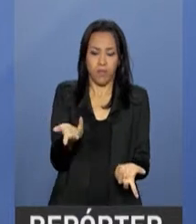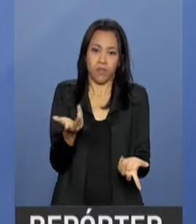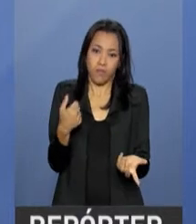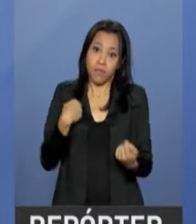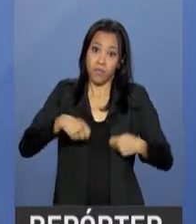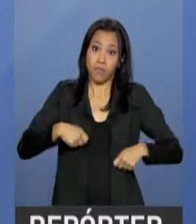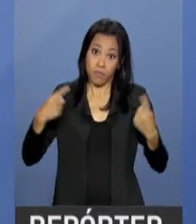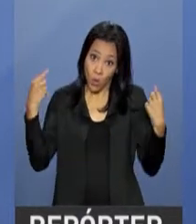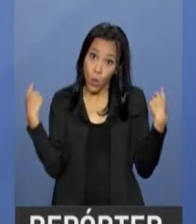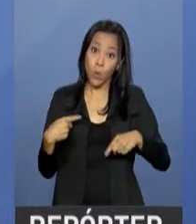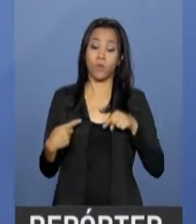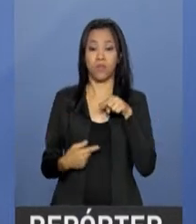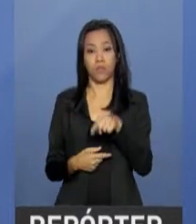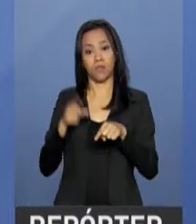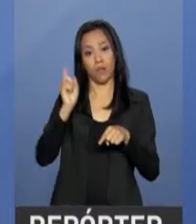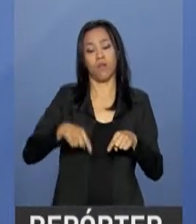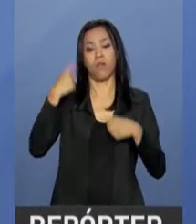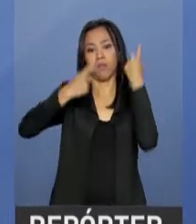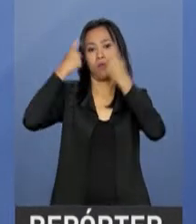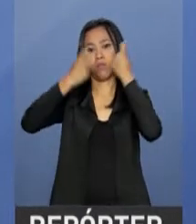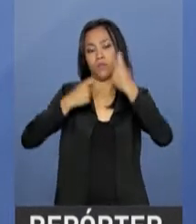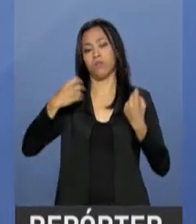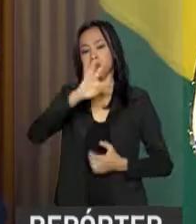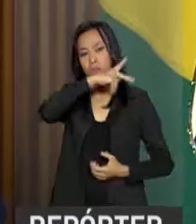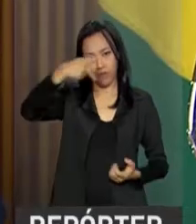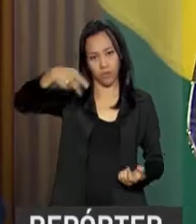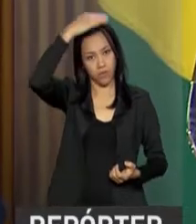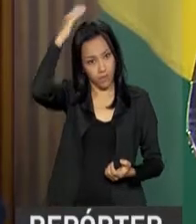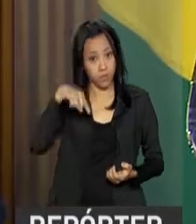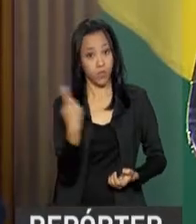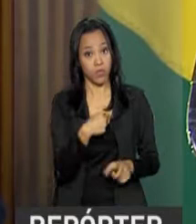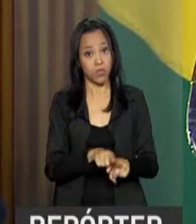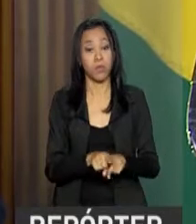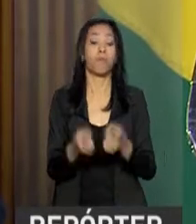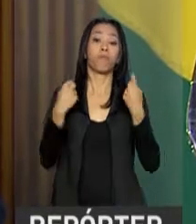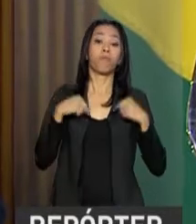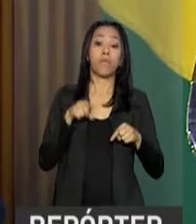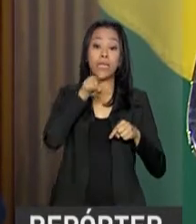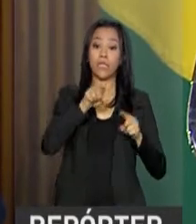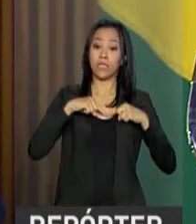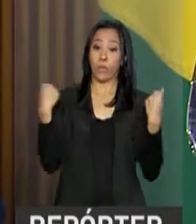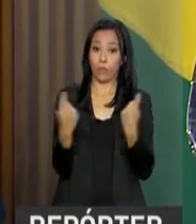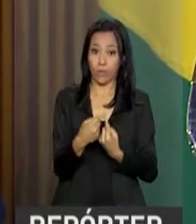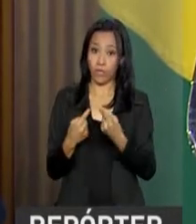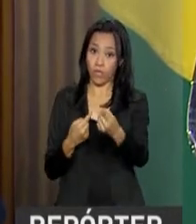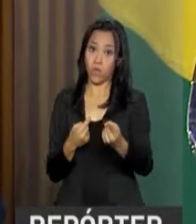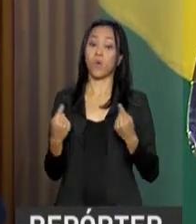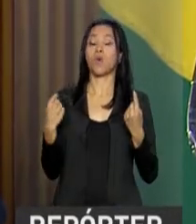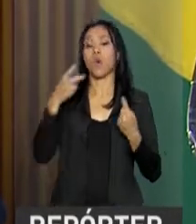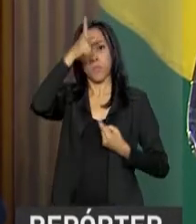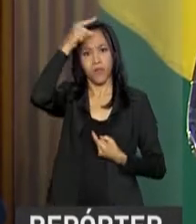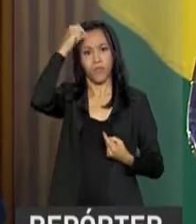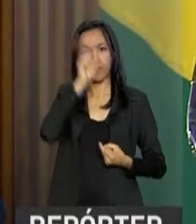é uma preocupação do presidente temer e de todos nós e durante a reunião com prefeitos o presidente michel temer voltou